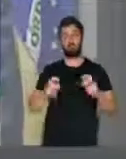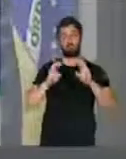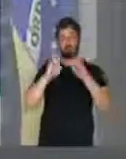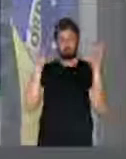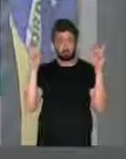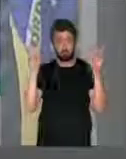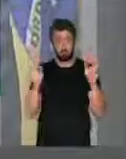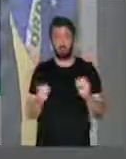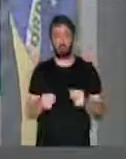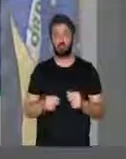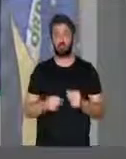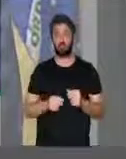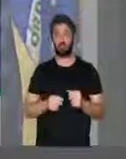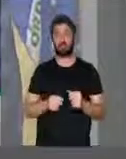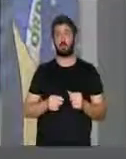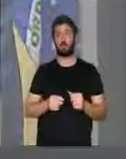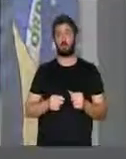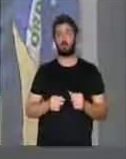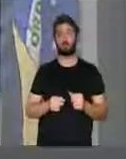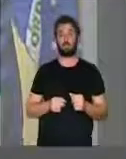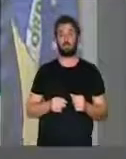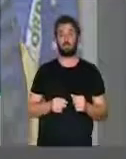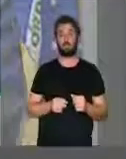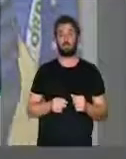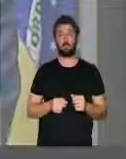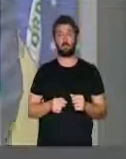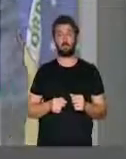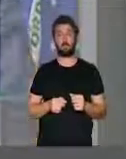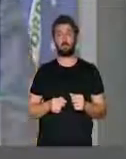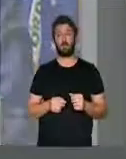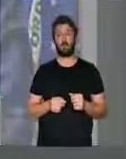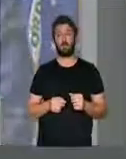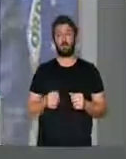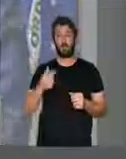Bradou, como naquele momento eu não estava